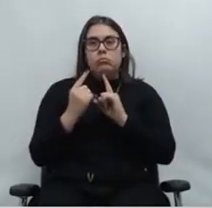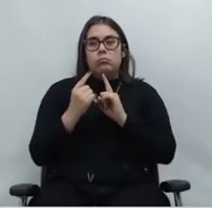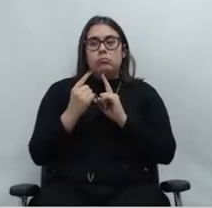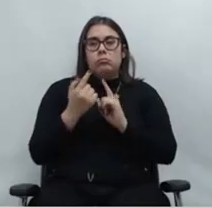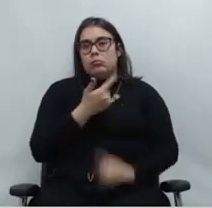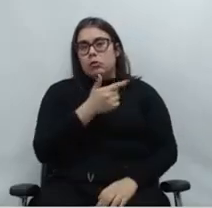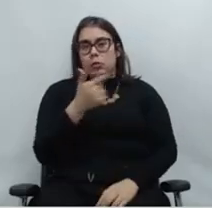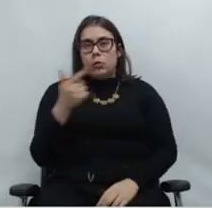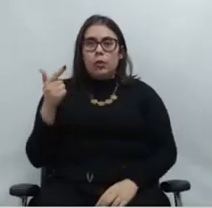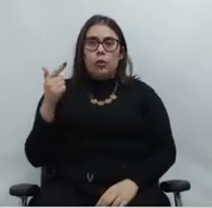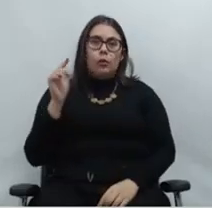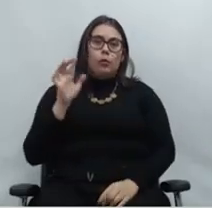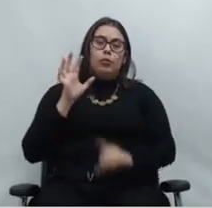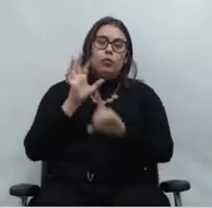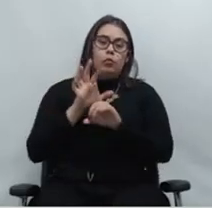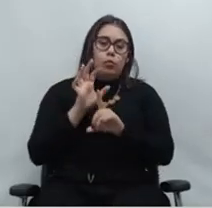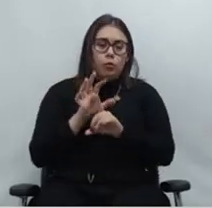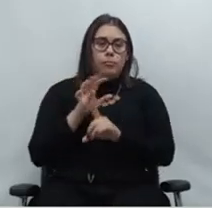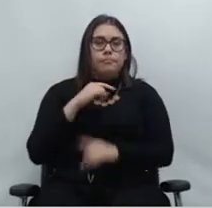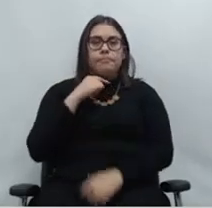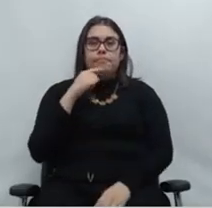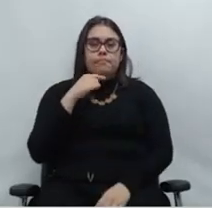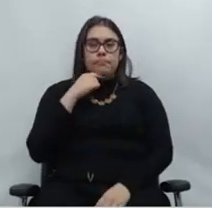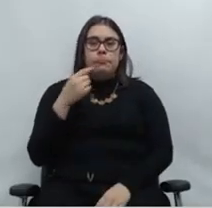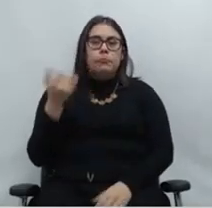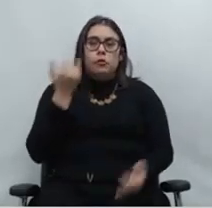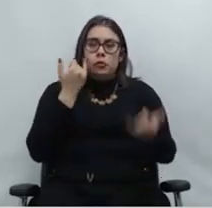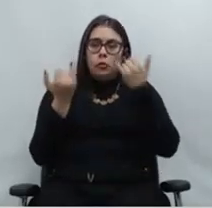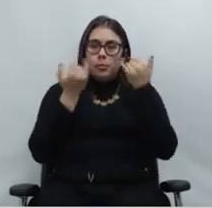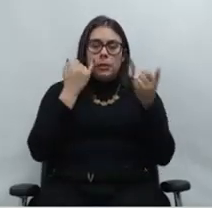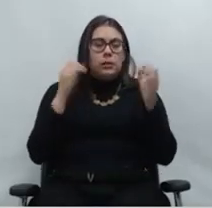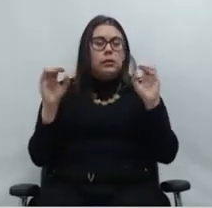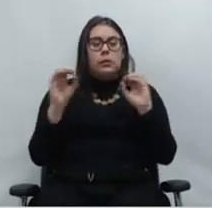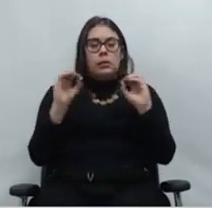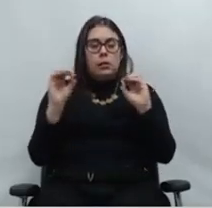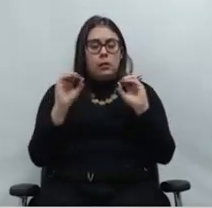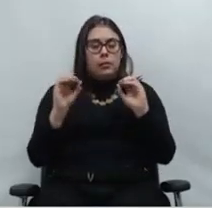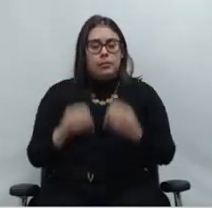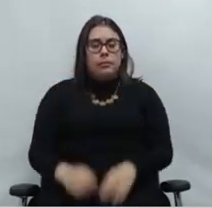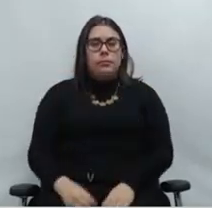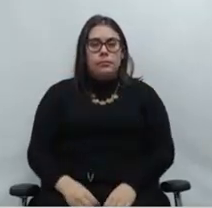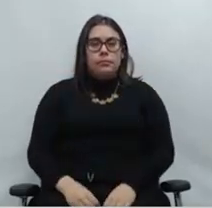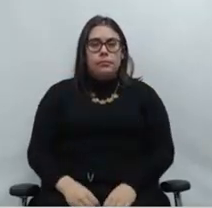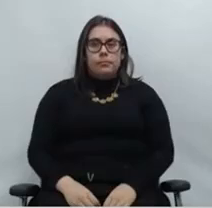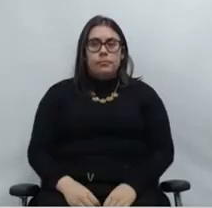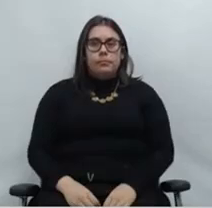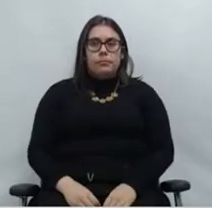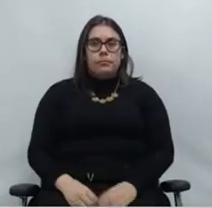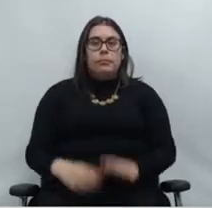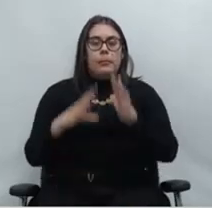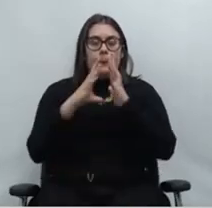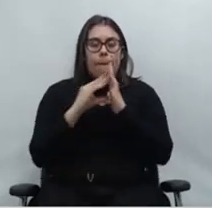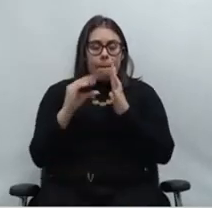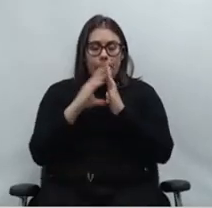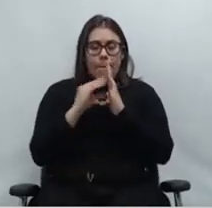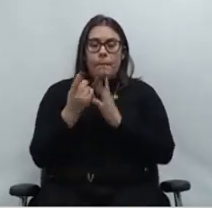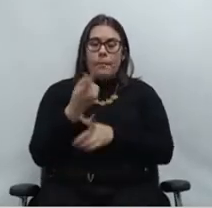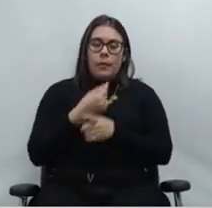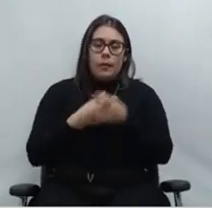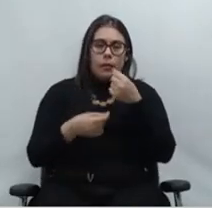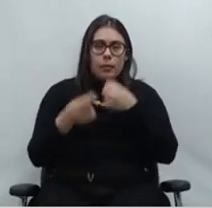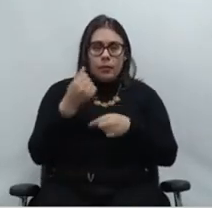de impacto nesse agendamento, não foram requeridas novas informações sobre o ponto citado. Em relação à modernização dos recursos